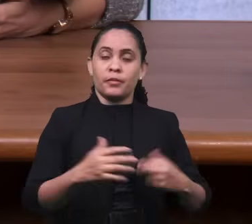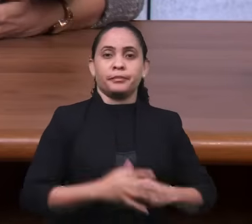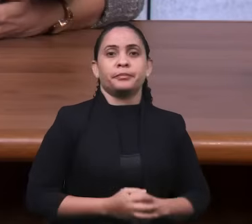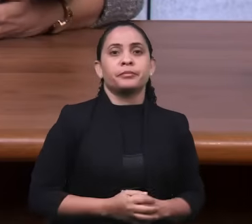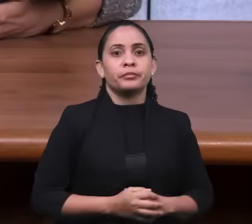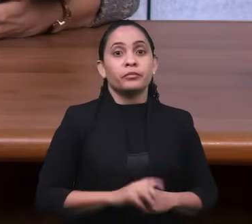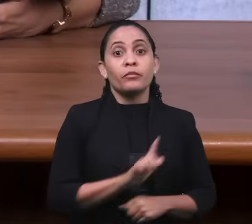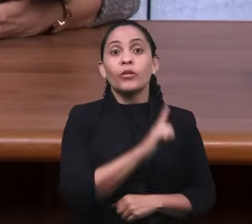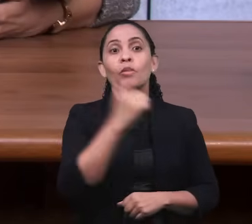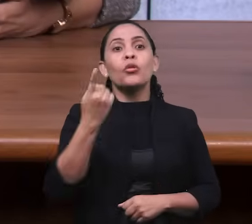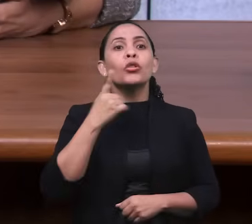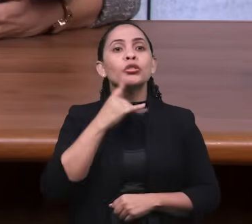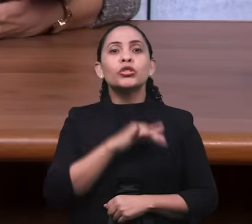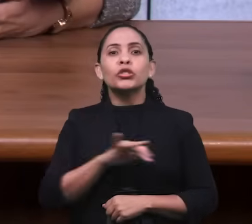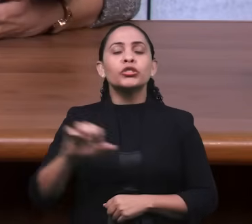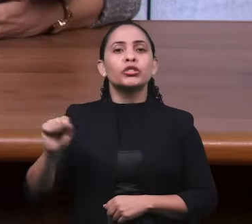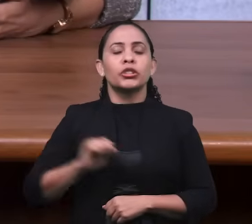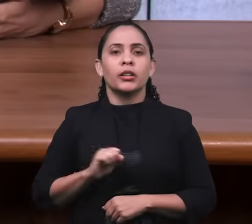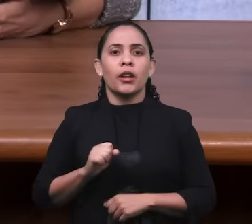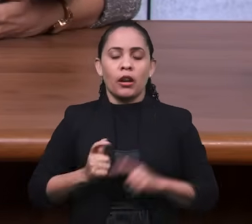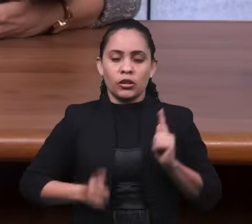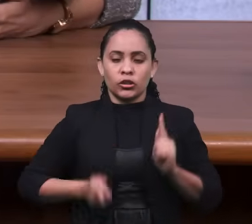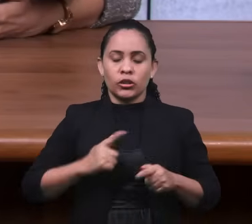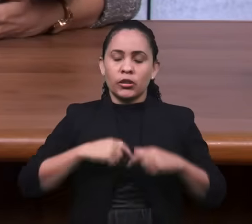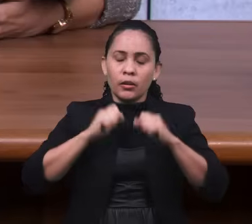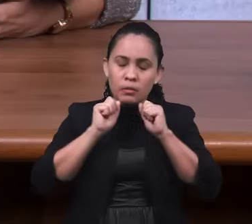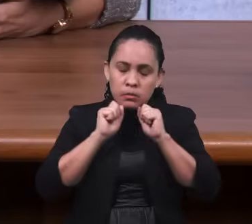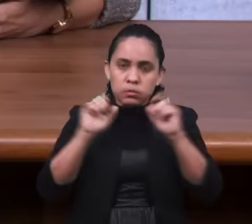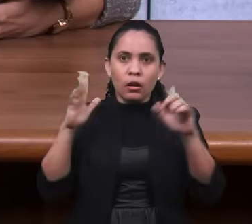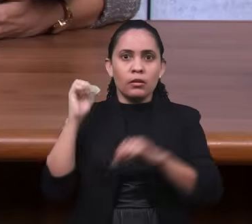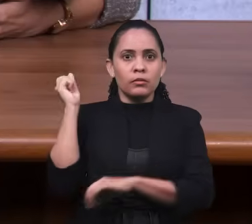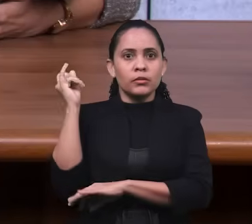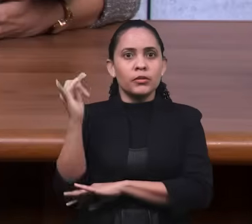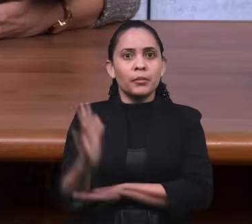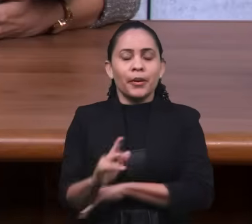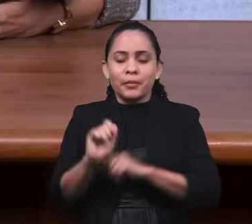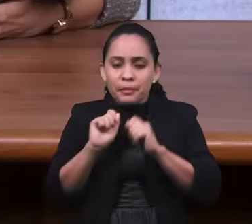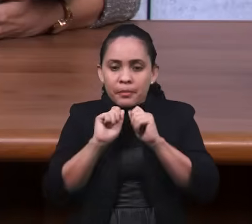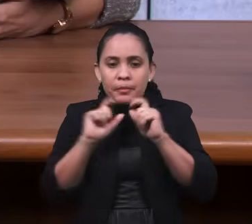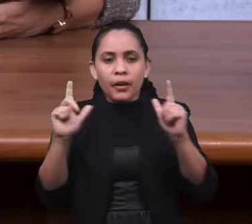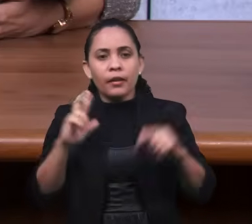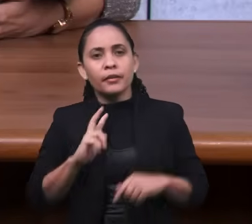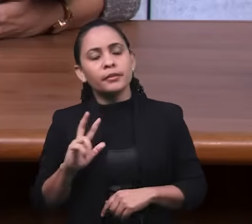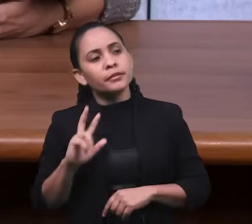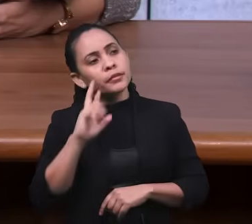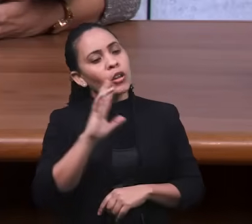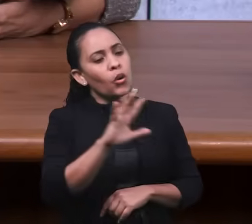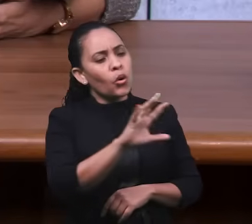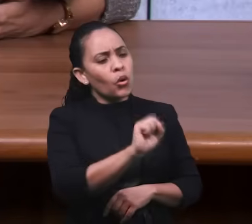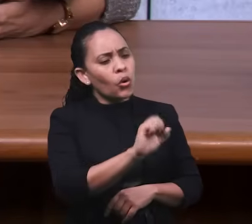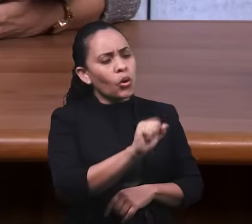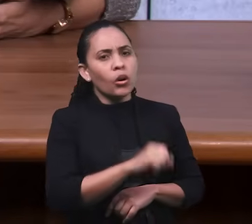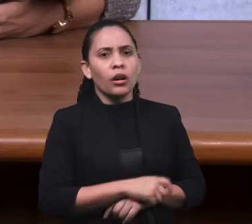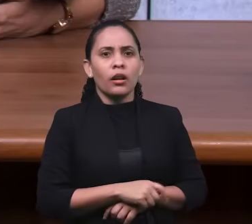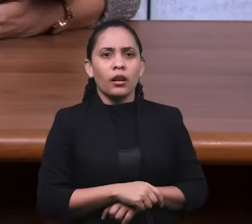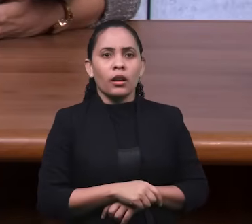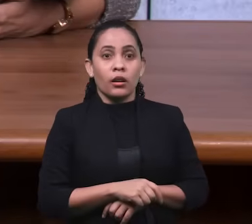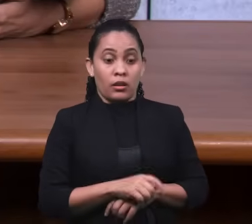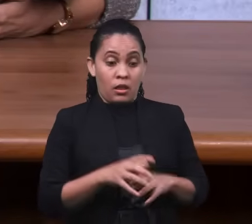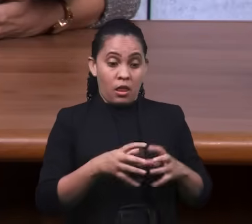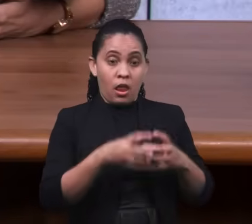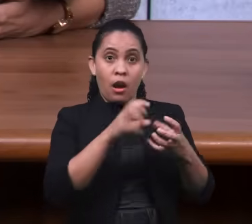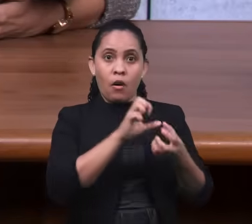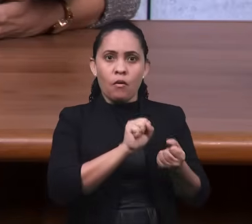o outro dia se levantou de madrugada e apertou o velo, e do orvalho do